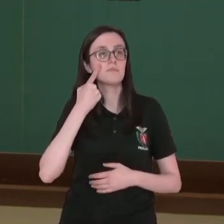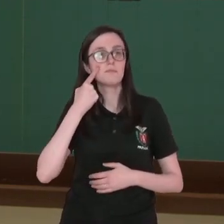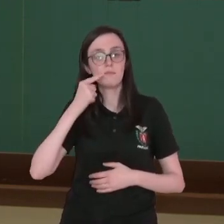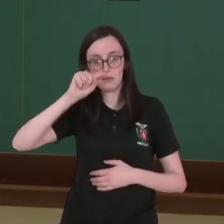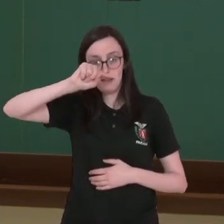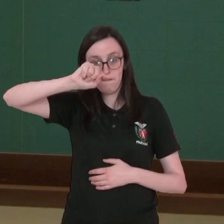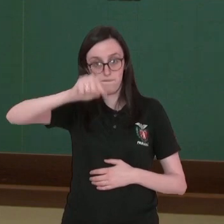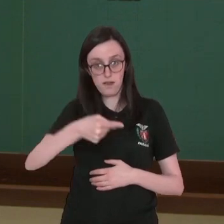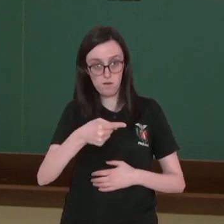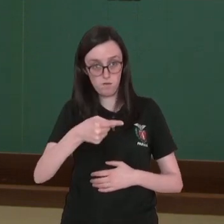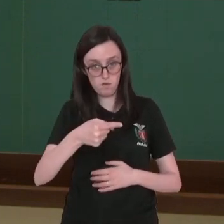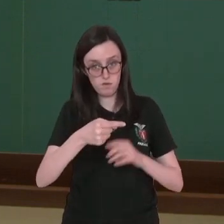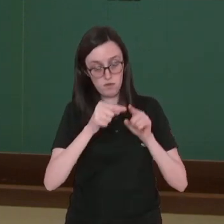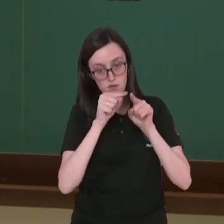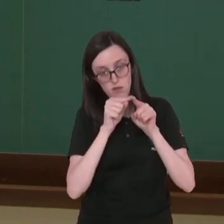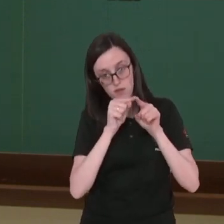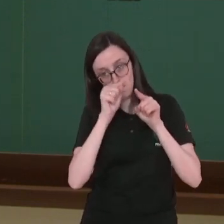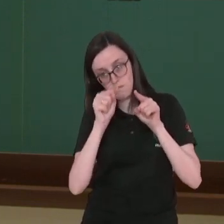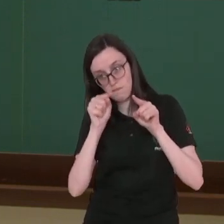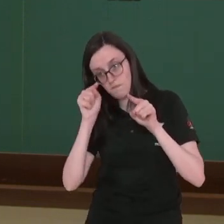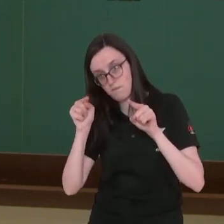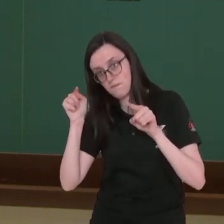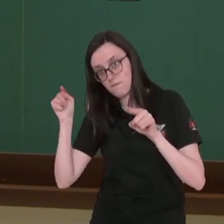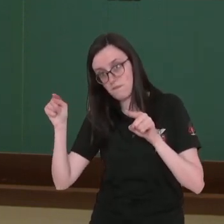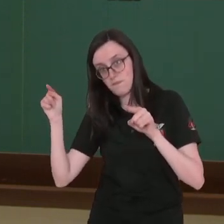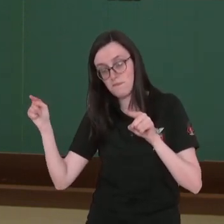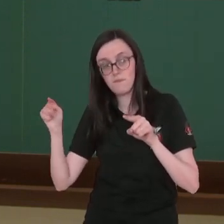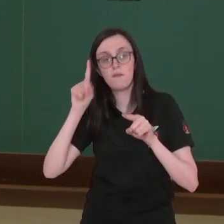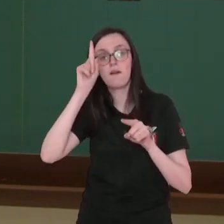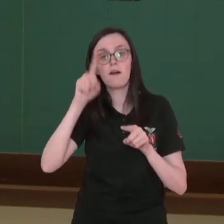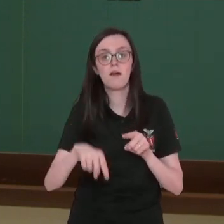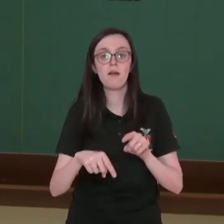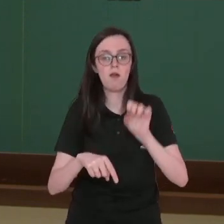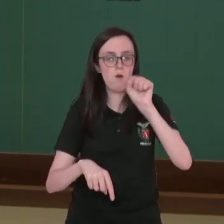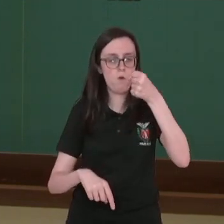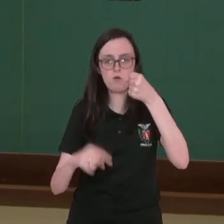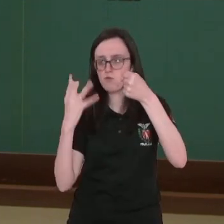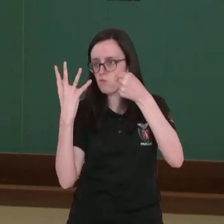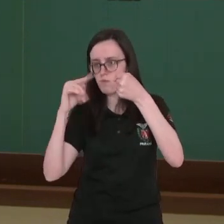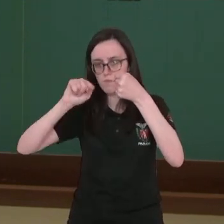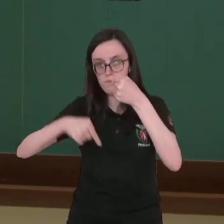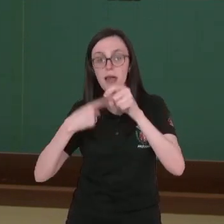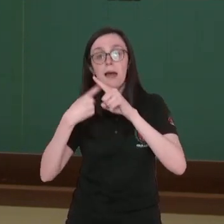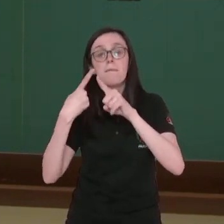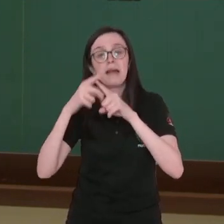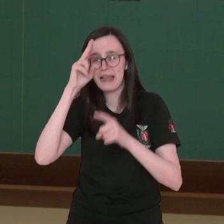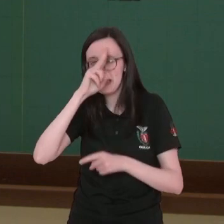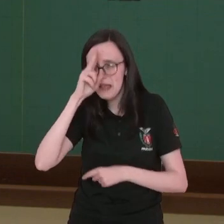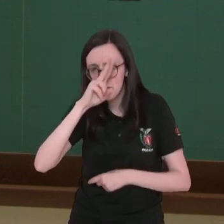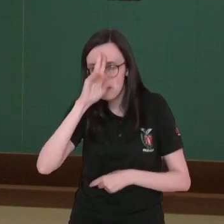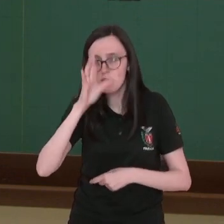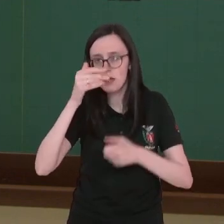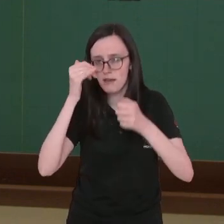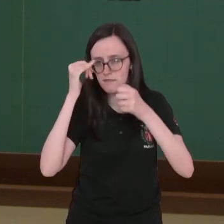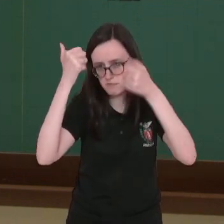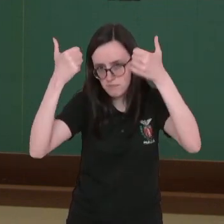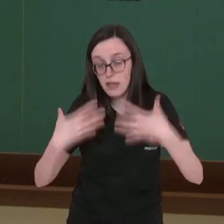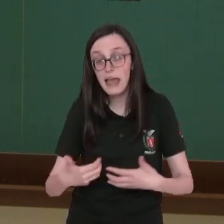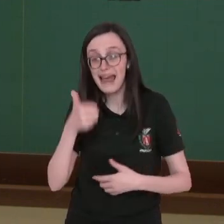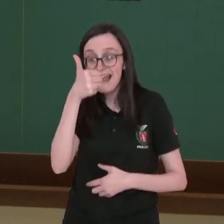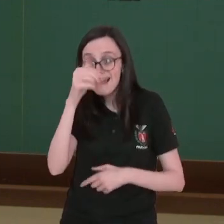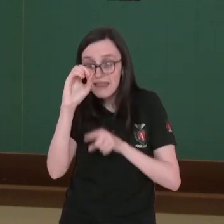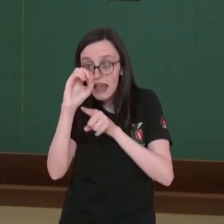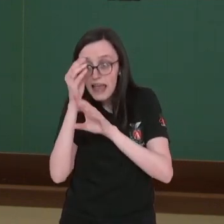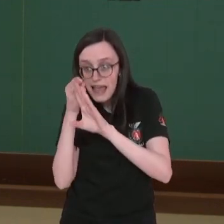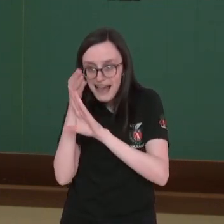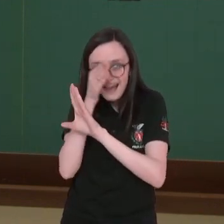aqui atrás, você vai levar entre 8 e 4, porque o número que vem antes da potência de base 10,